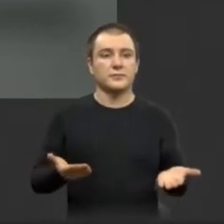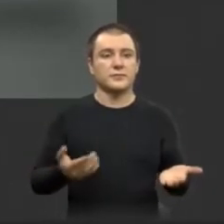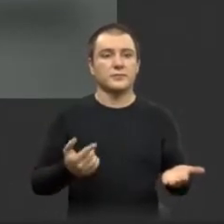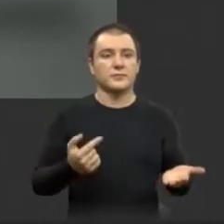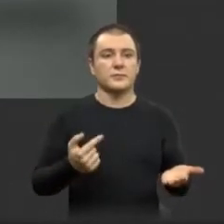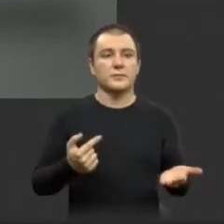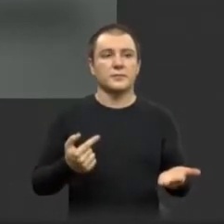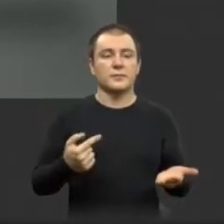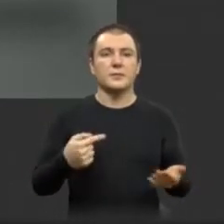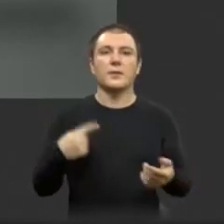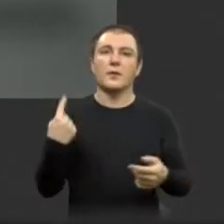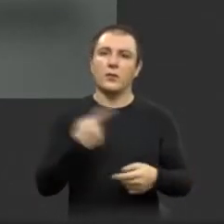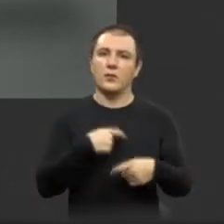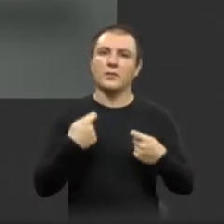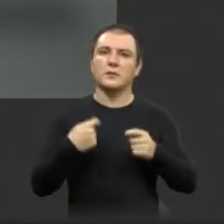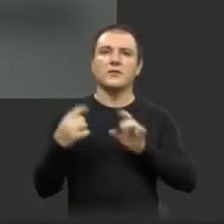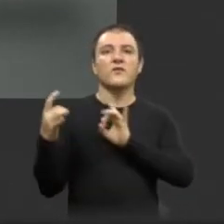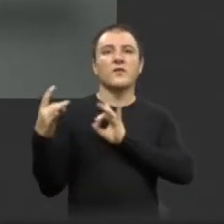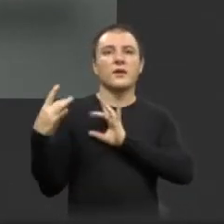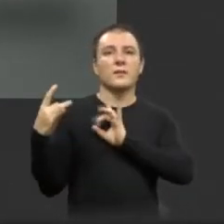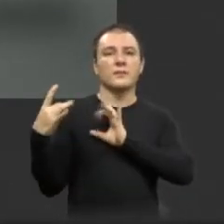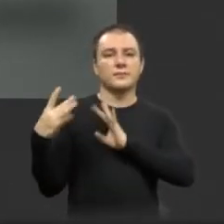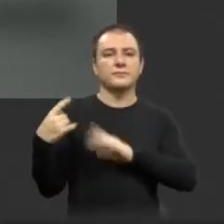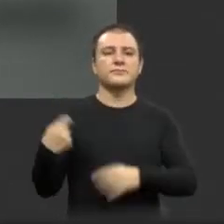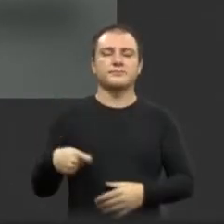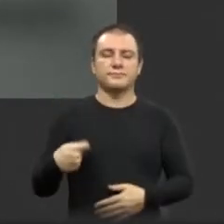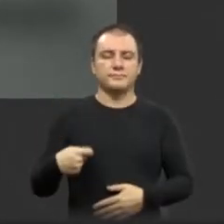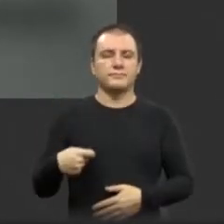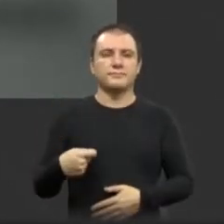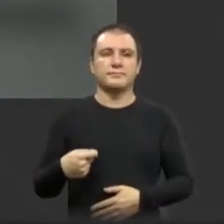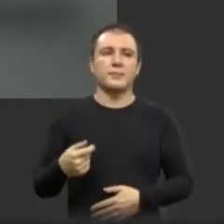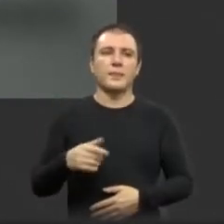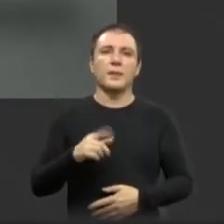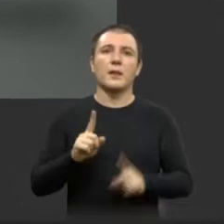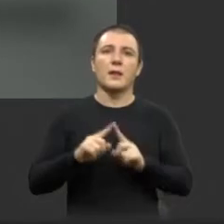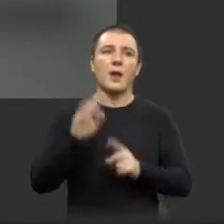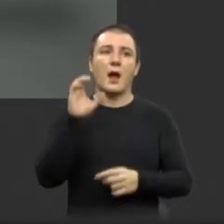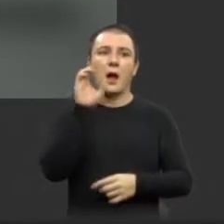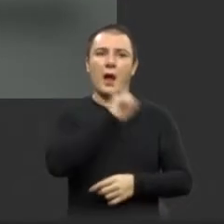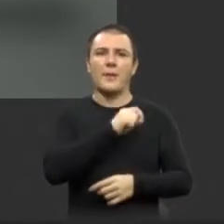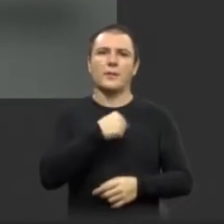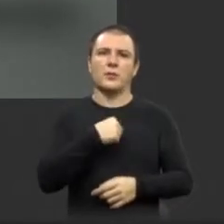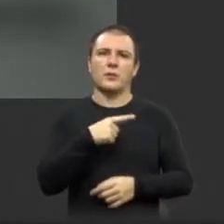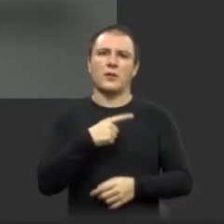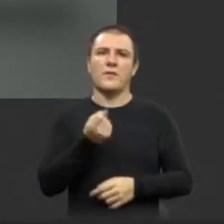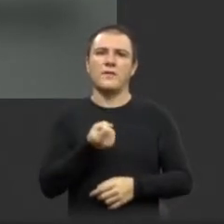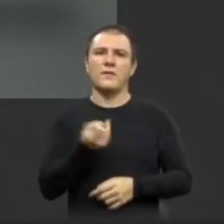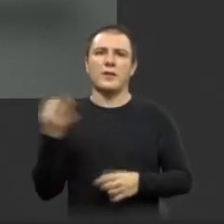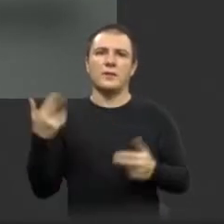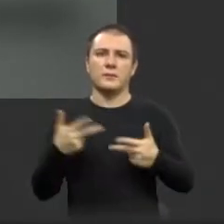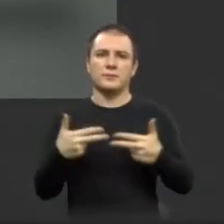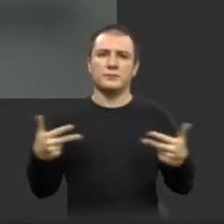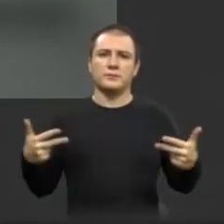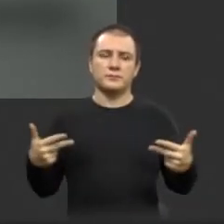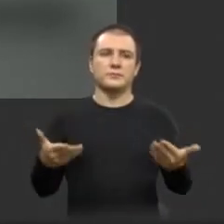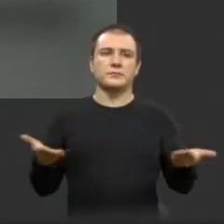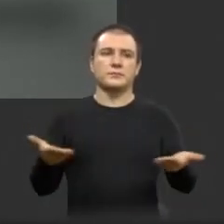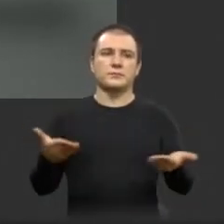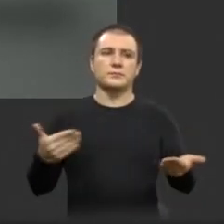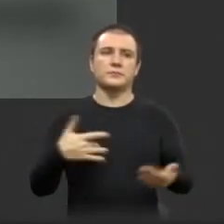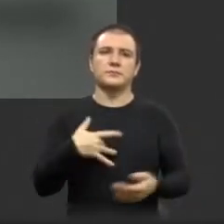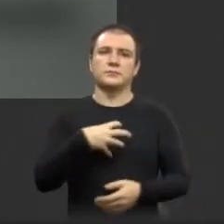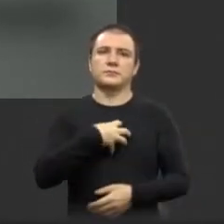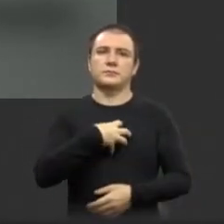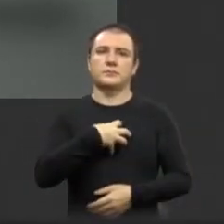vocês precisam estar esse feedback para gente também vou jogo rápido hoje que eu tenho bastante coisa para falar mas sentimentos imensa